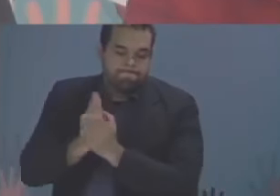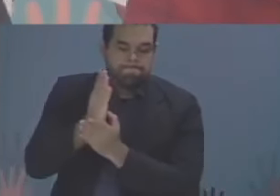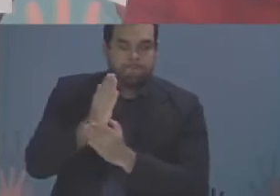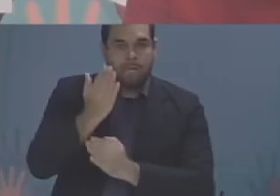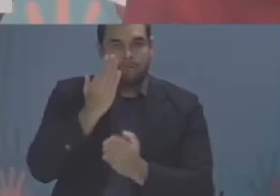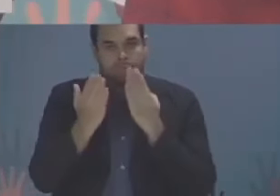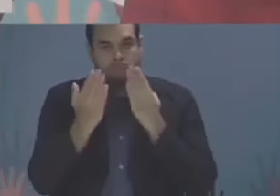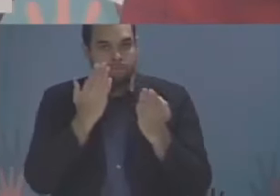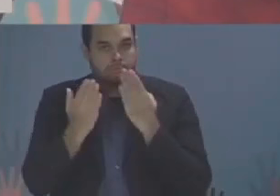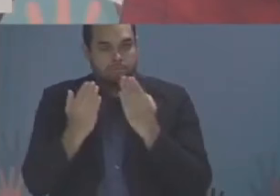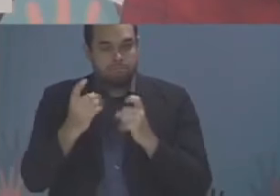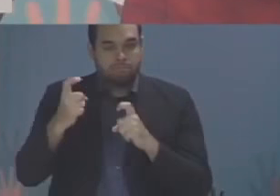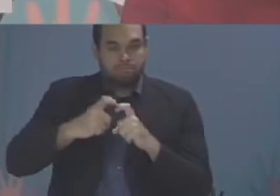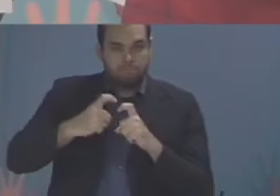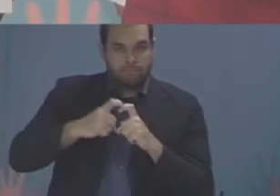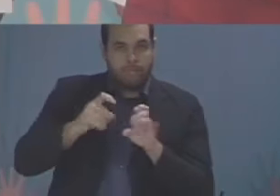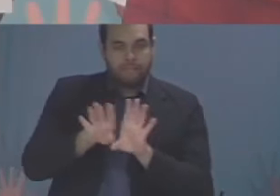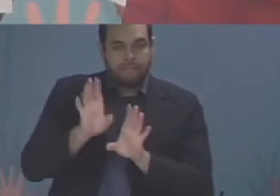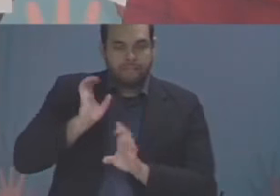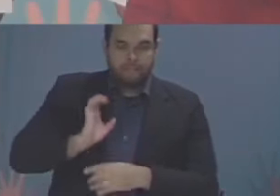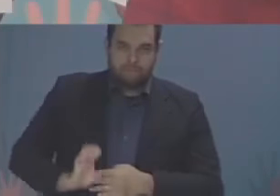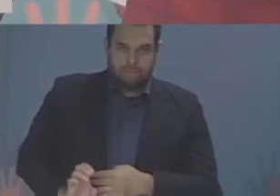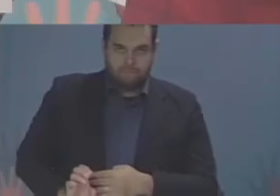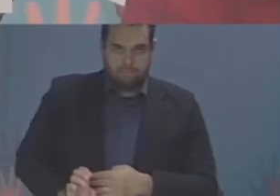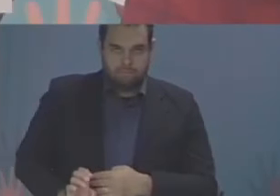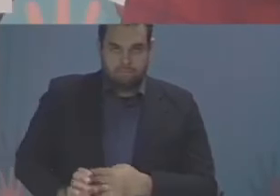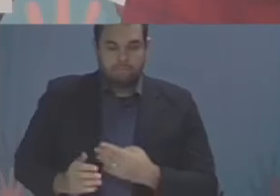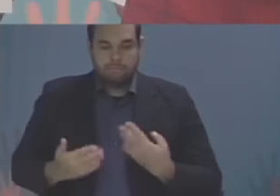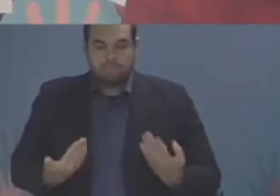psicologia com ética e cidadania.